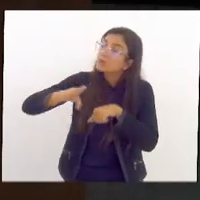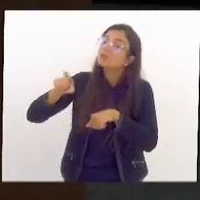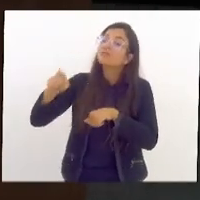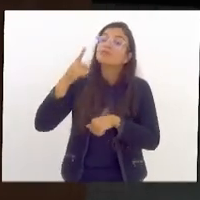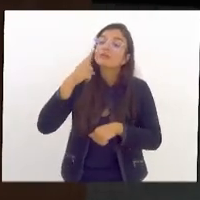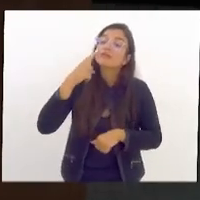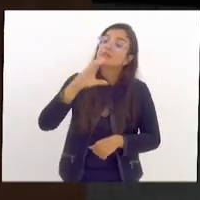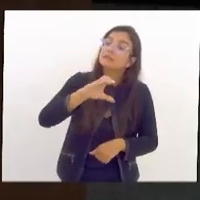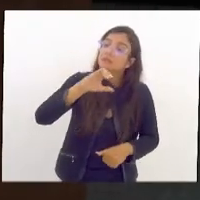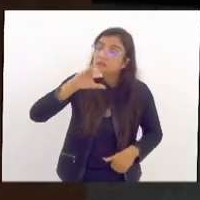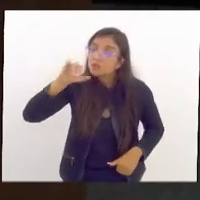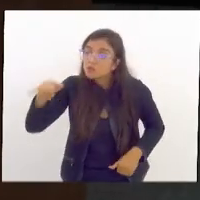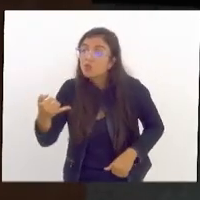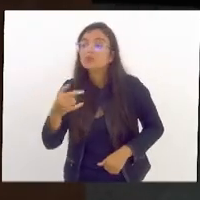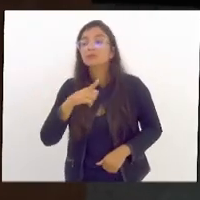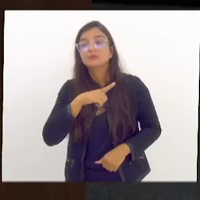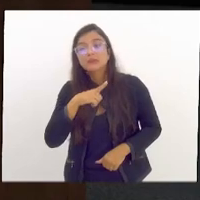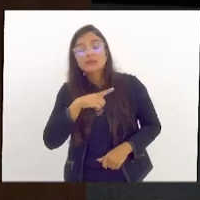se há